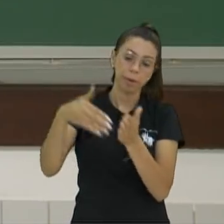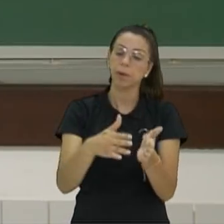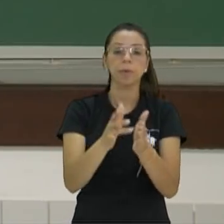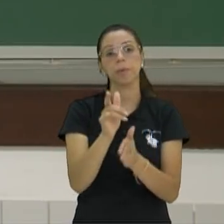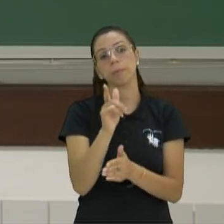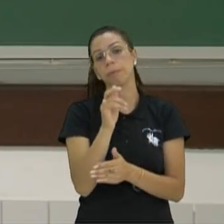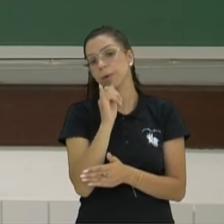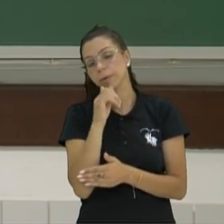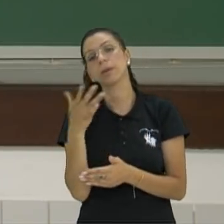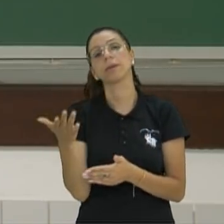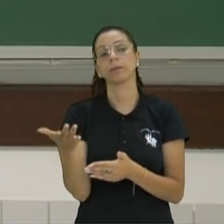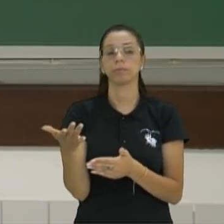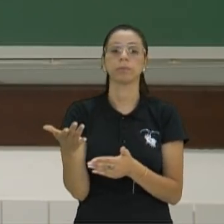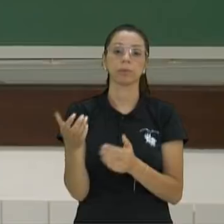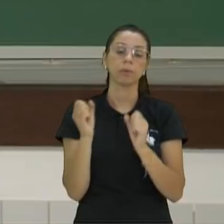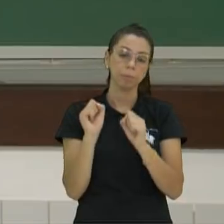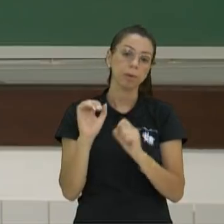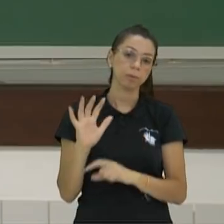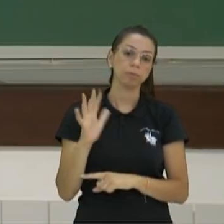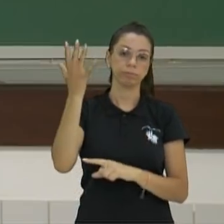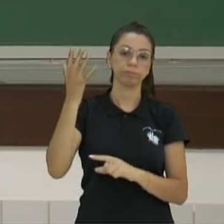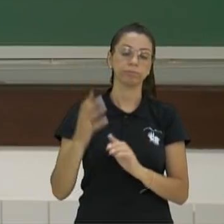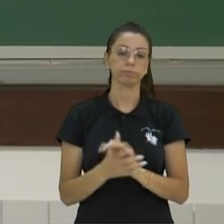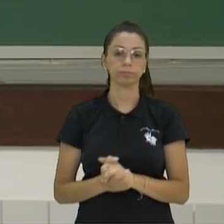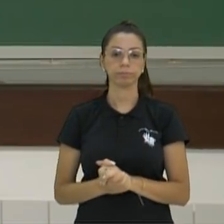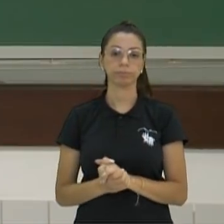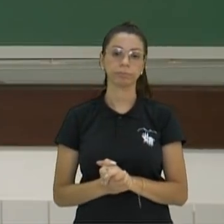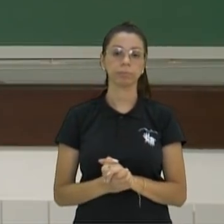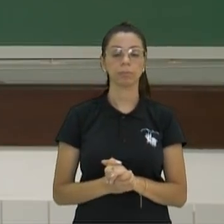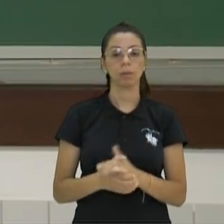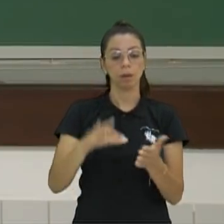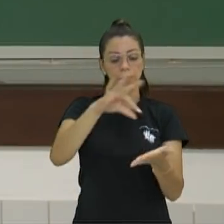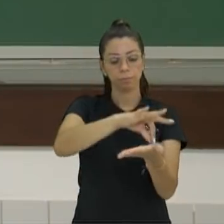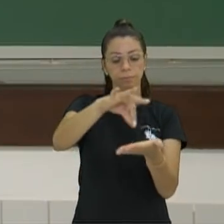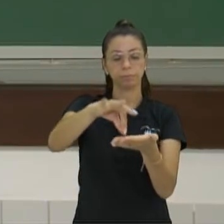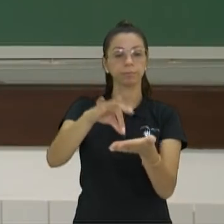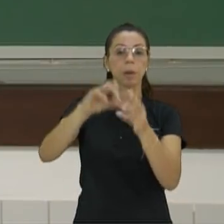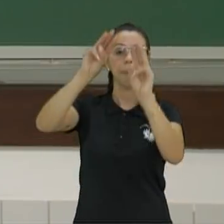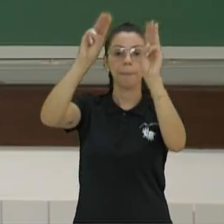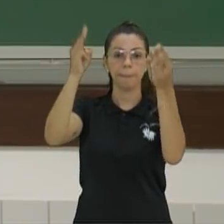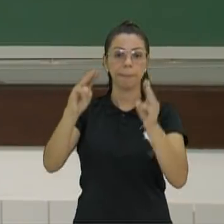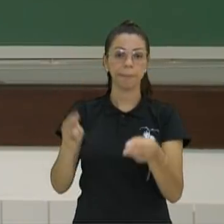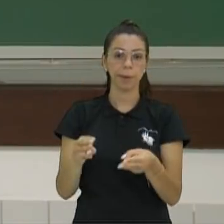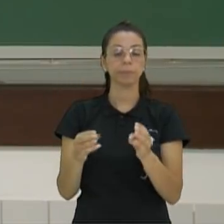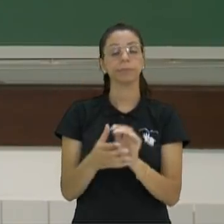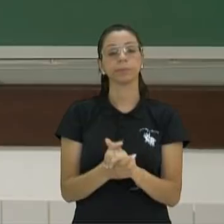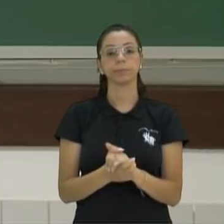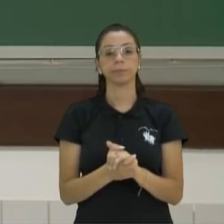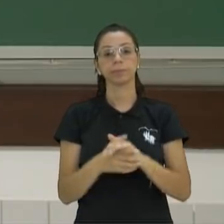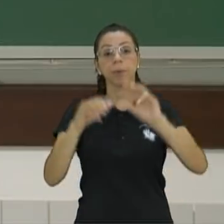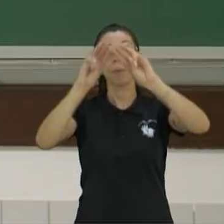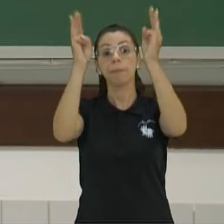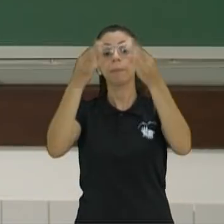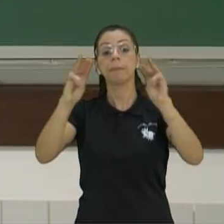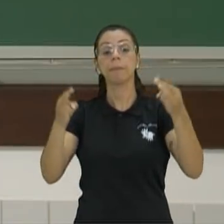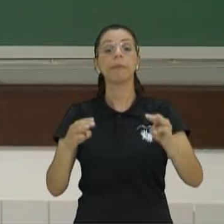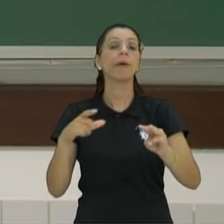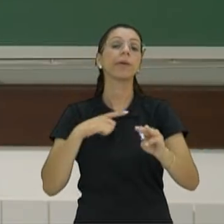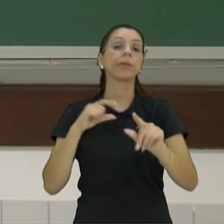os córregos que podem acontecer ali, tá? Então, tudo isso está marcado nesse mapa. E nesse mapa existem